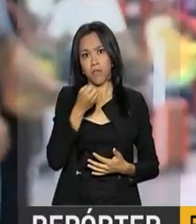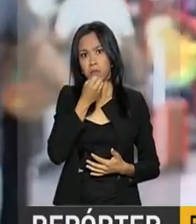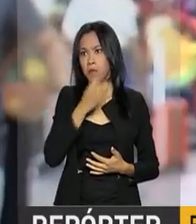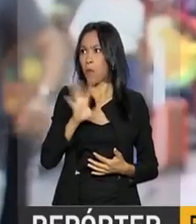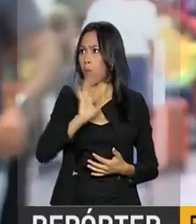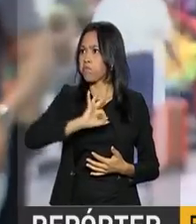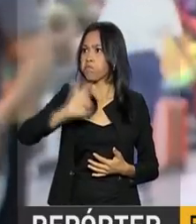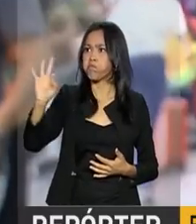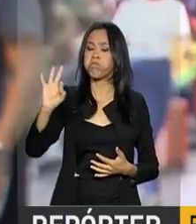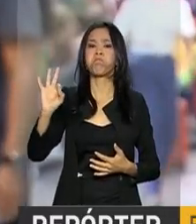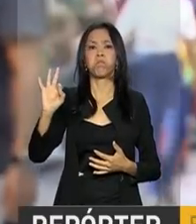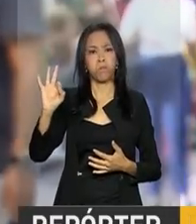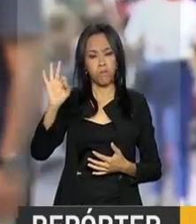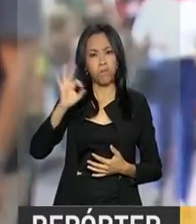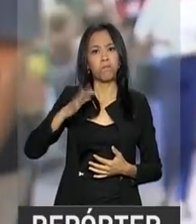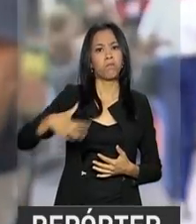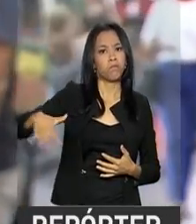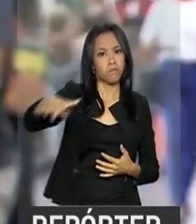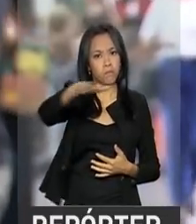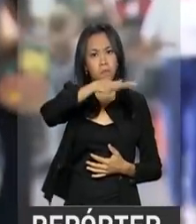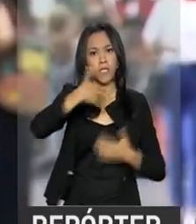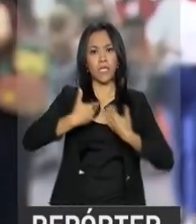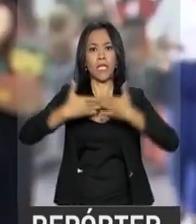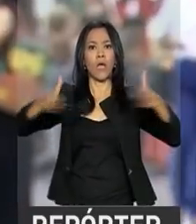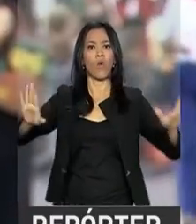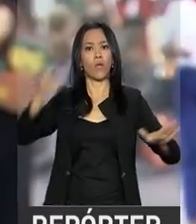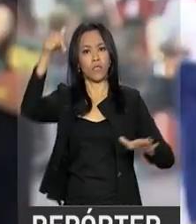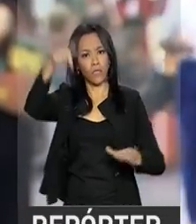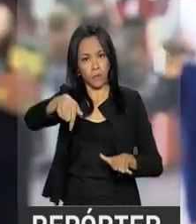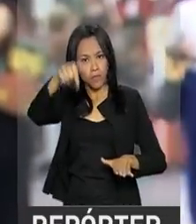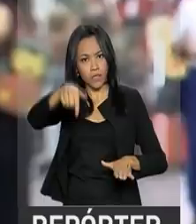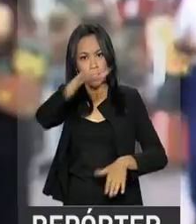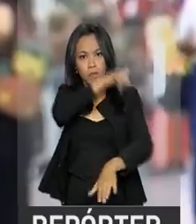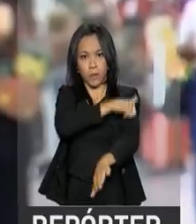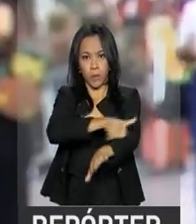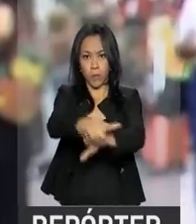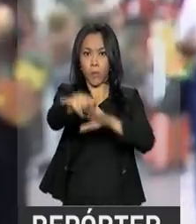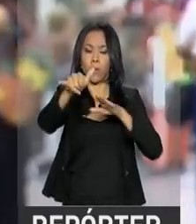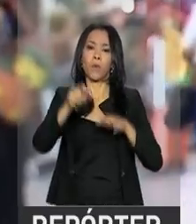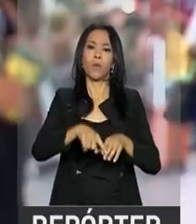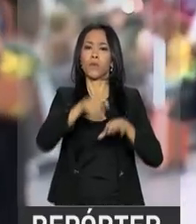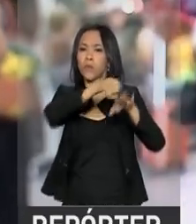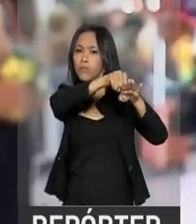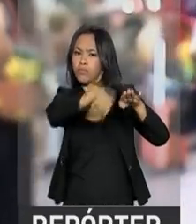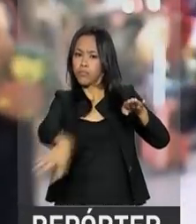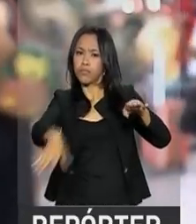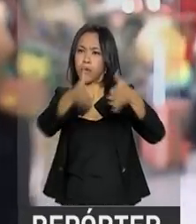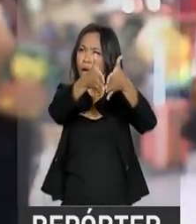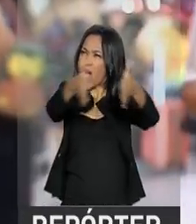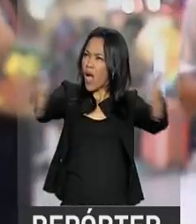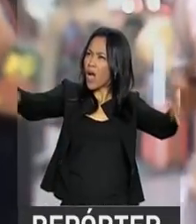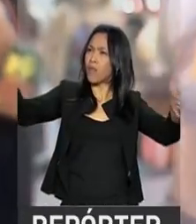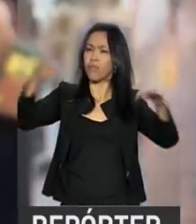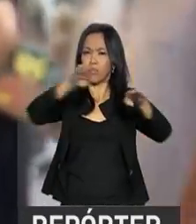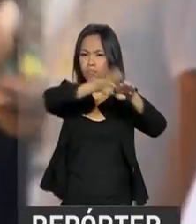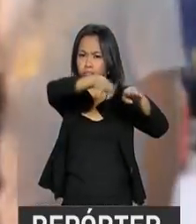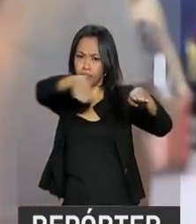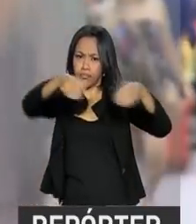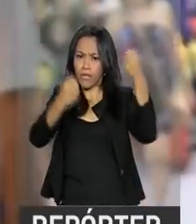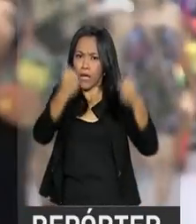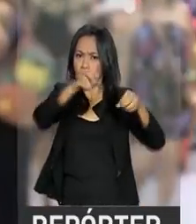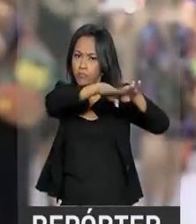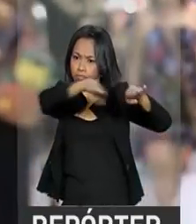do ano dessa realização, dessa inauguração desse aeroporto. Com 6 pontos de embarque, com amplo estacionamento, com